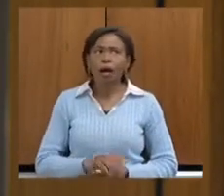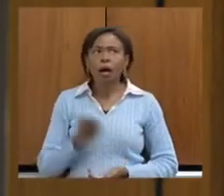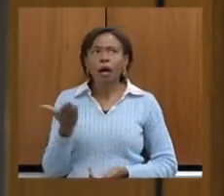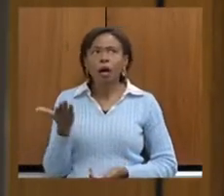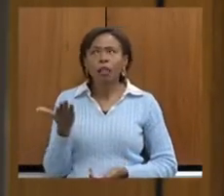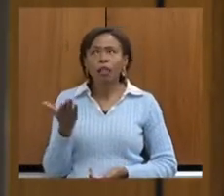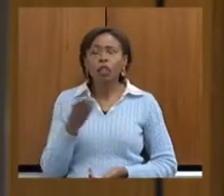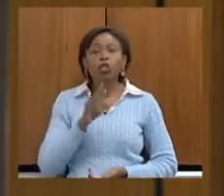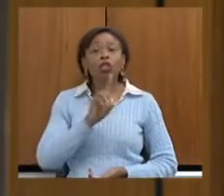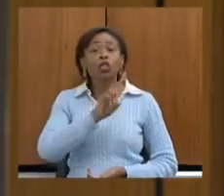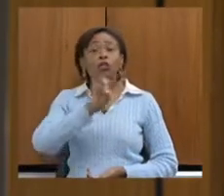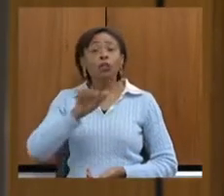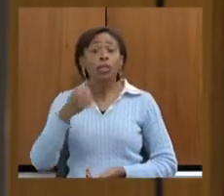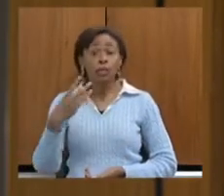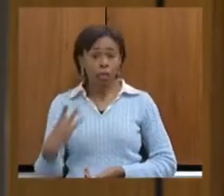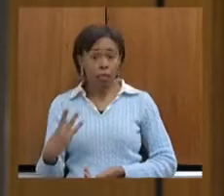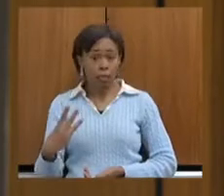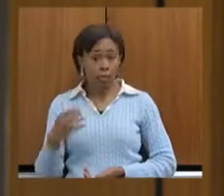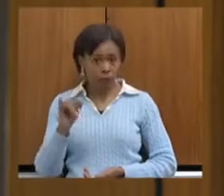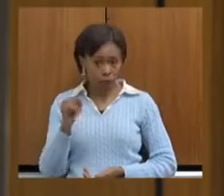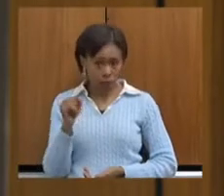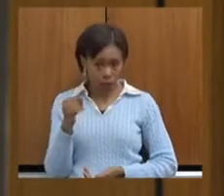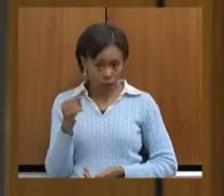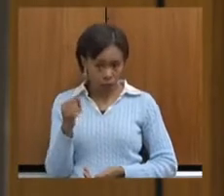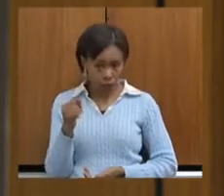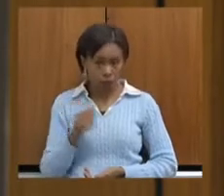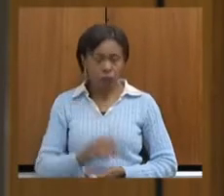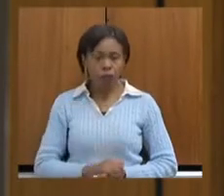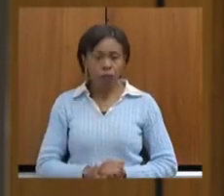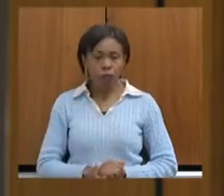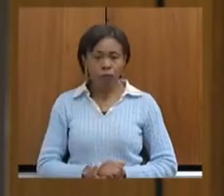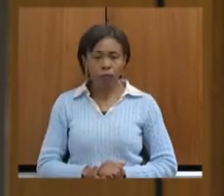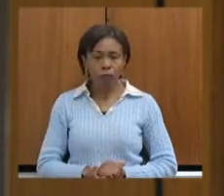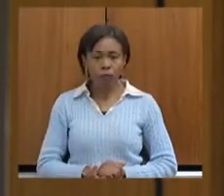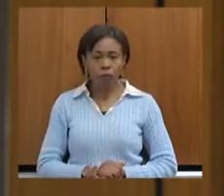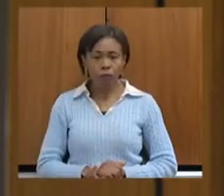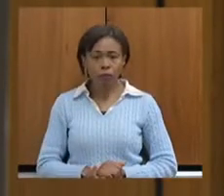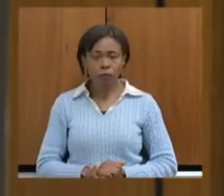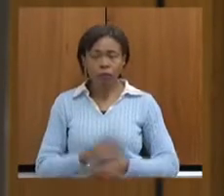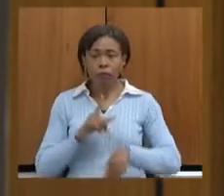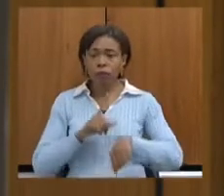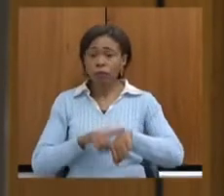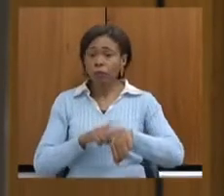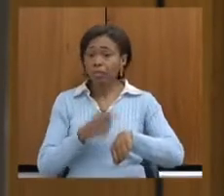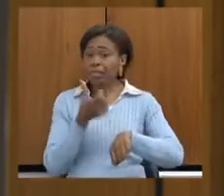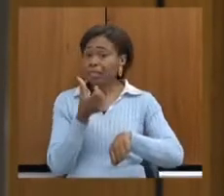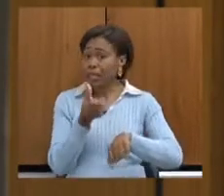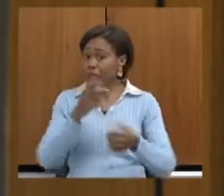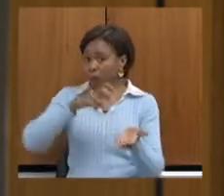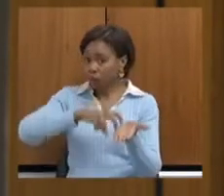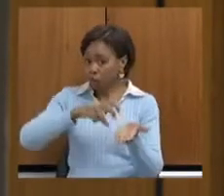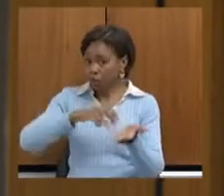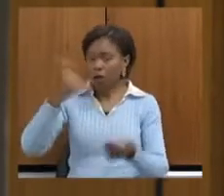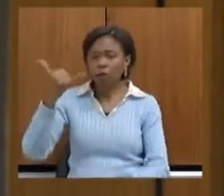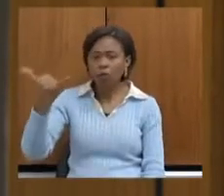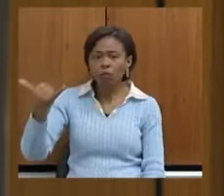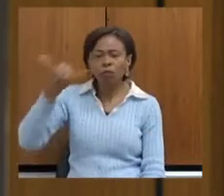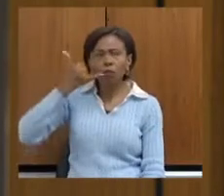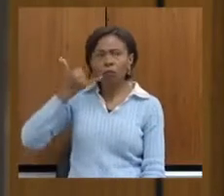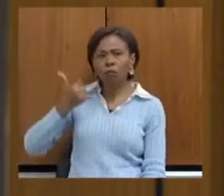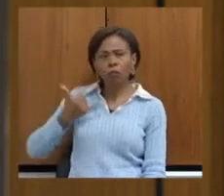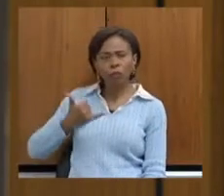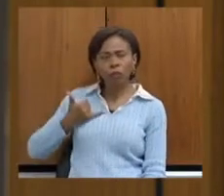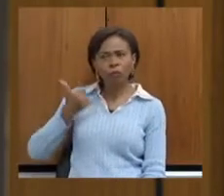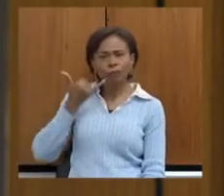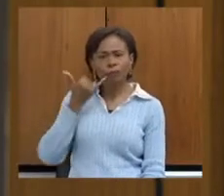dia três de Janeiro e a 6 horas da manhã eu recebi um telefone